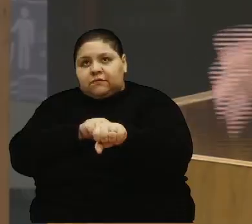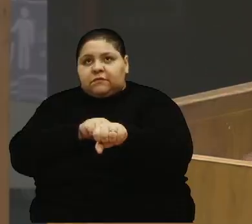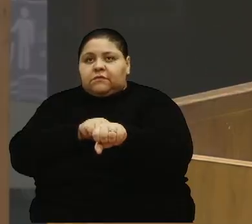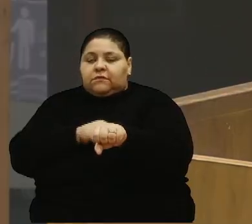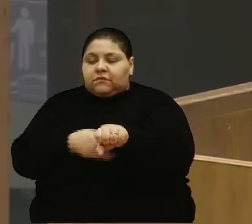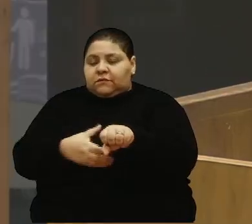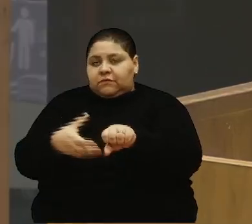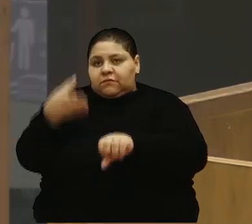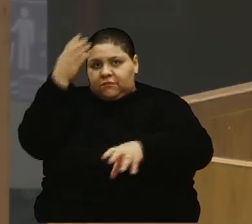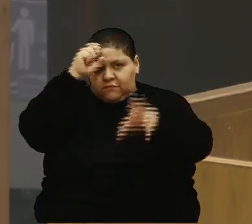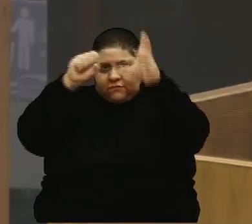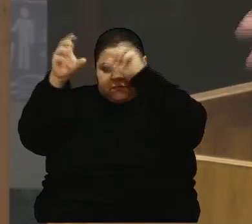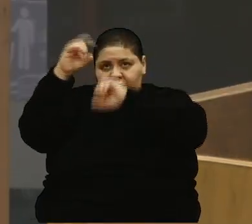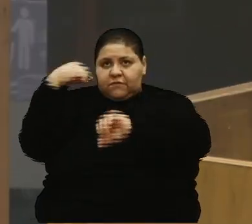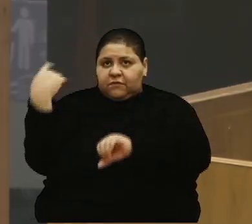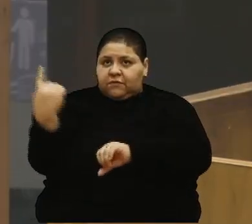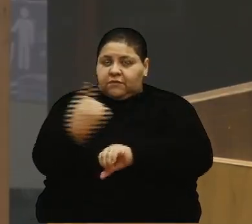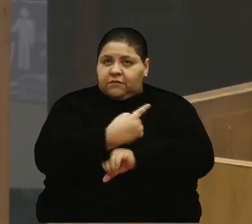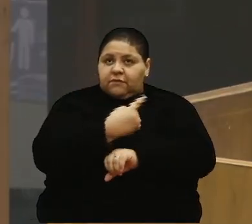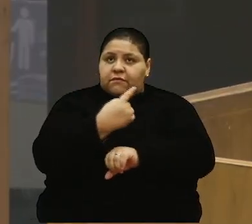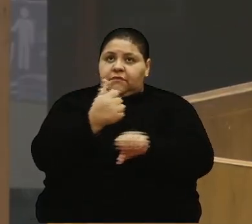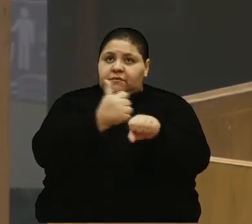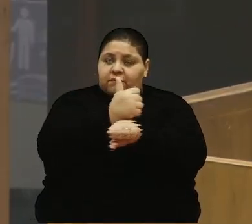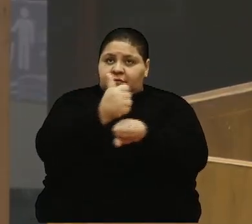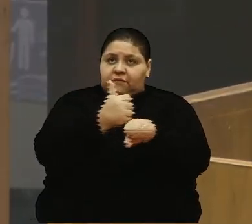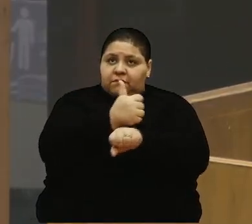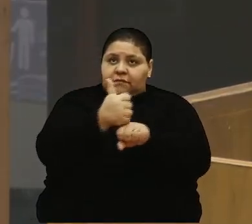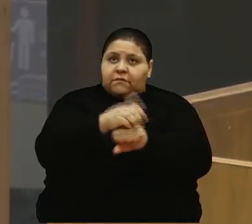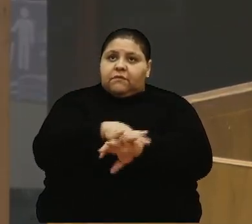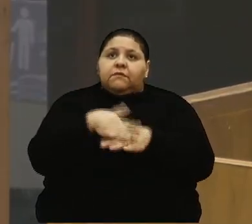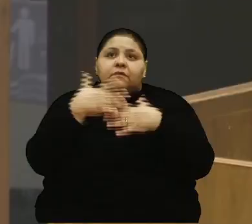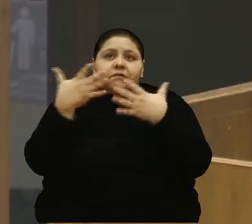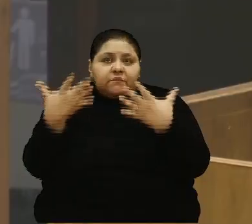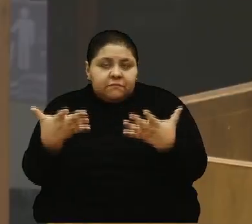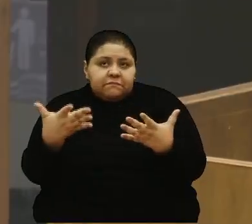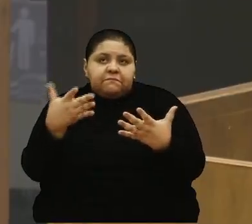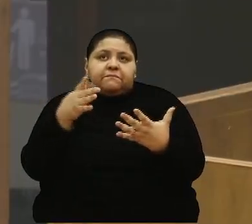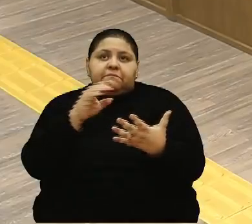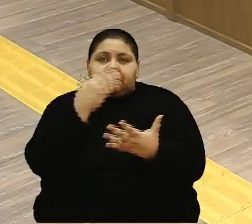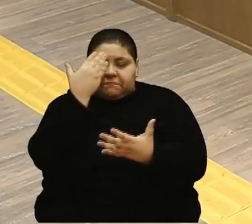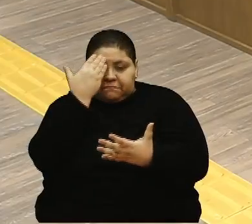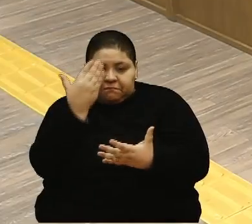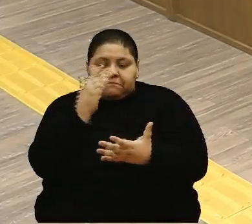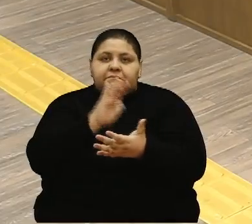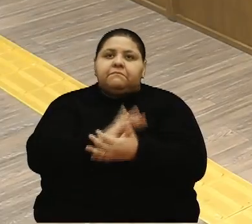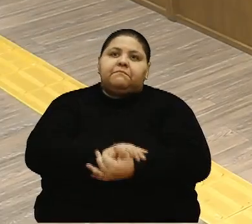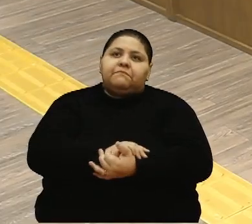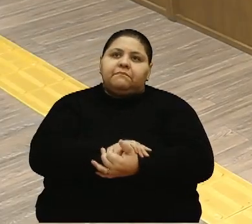conhecimento dos nossos policiais, nossos guardas. Seria isso. Muito obrigado.